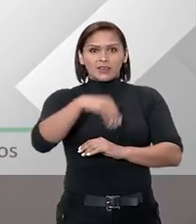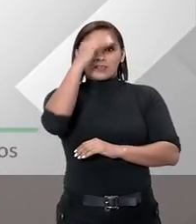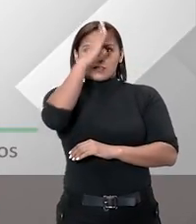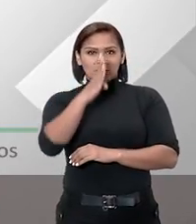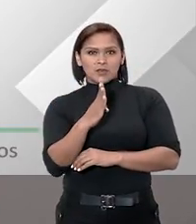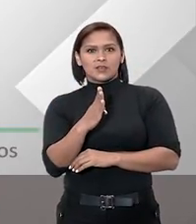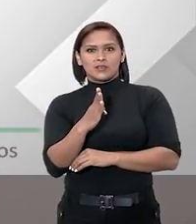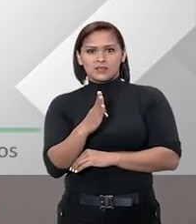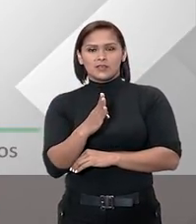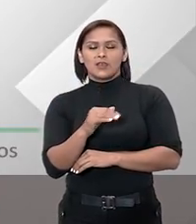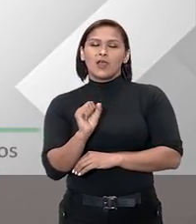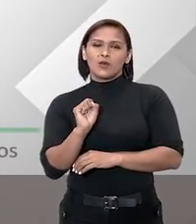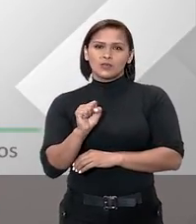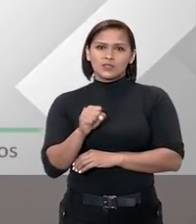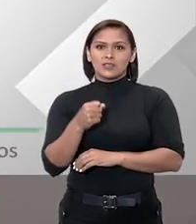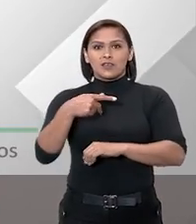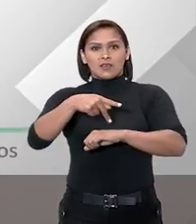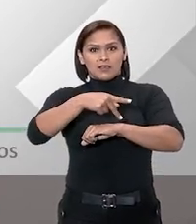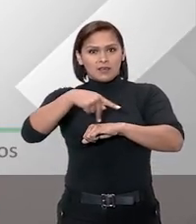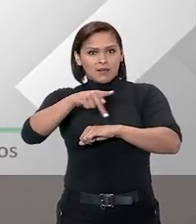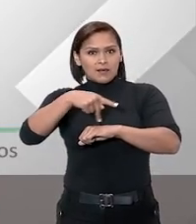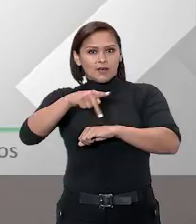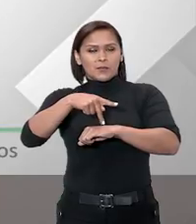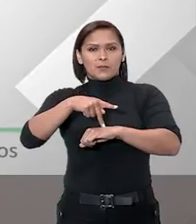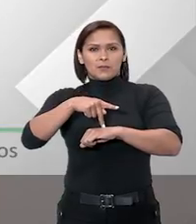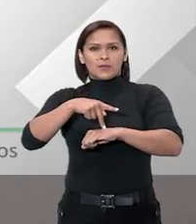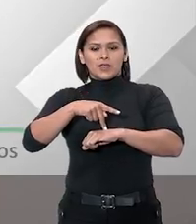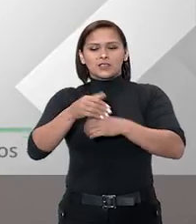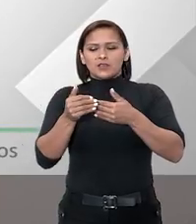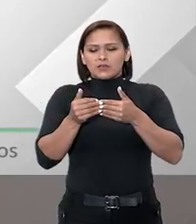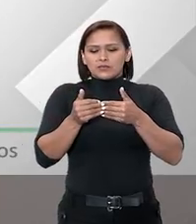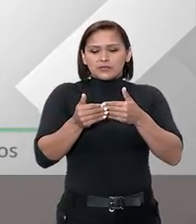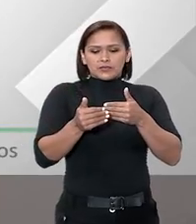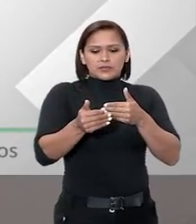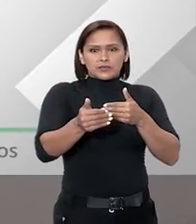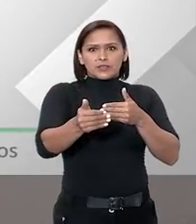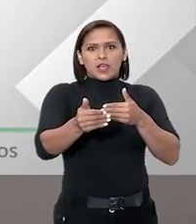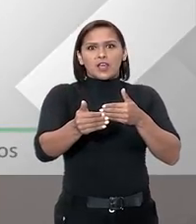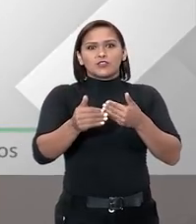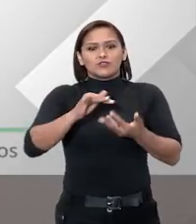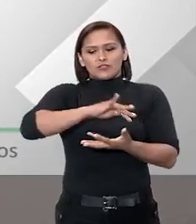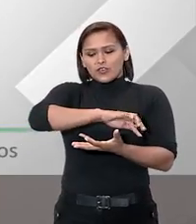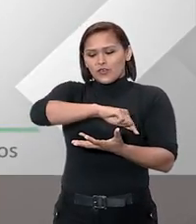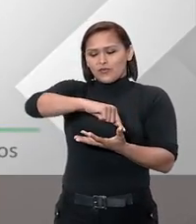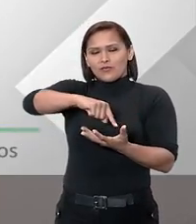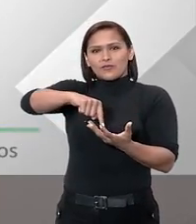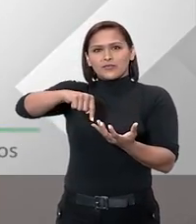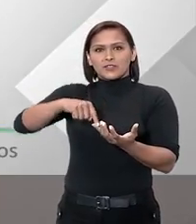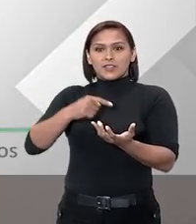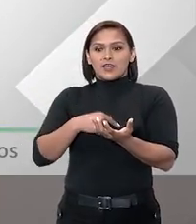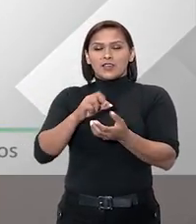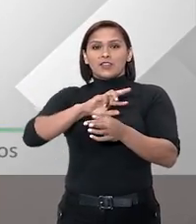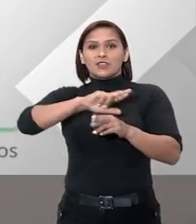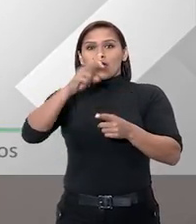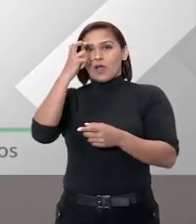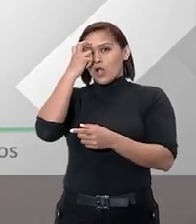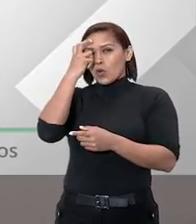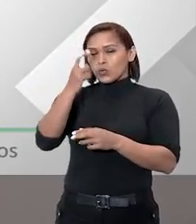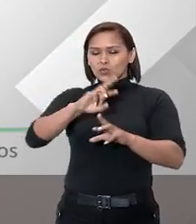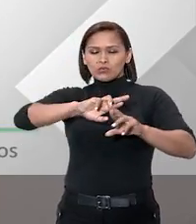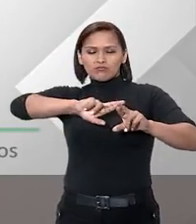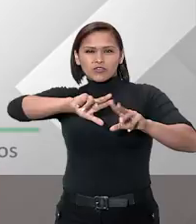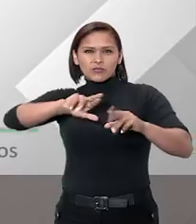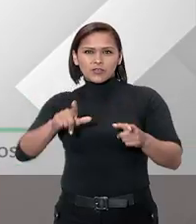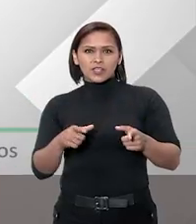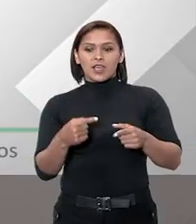Brasil é um país com extensão continental, então a disparidade de cultura é muito